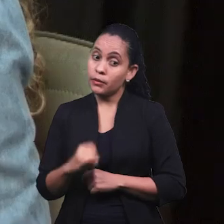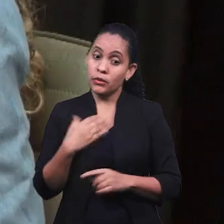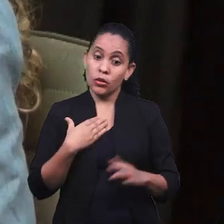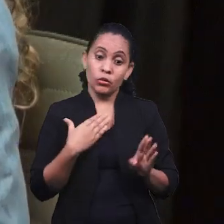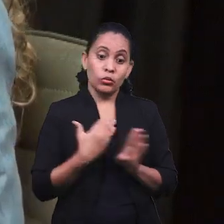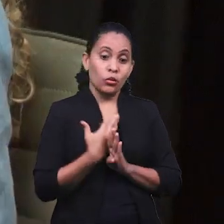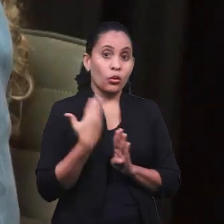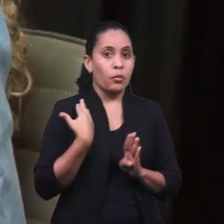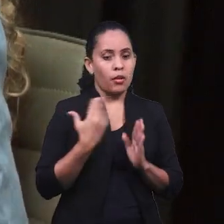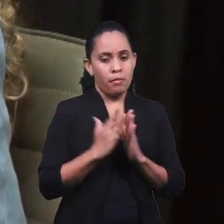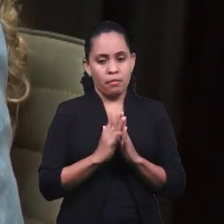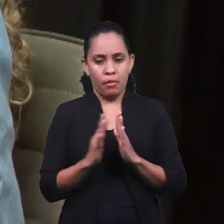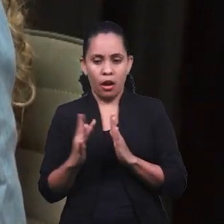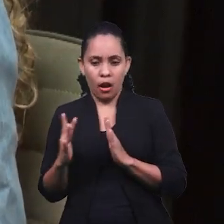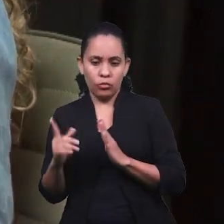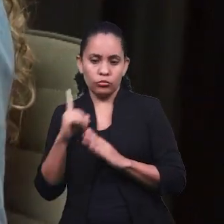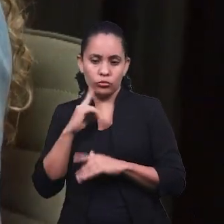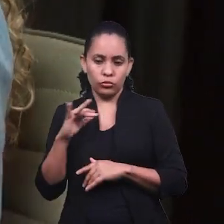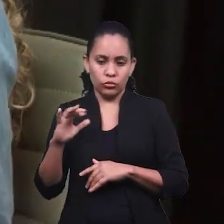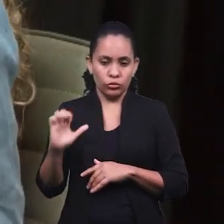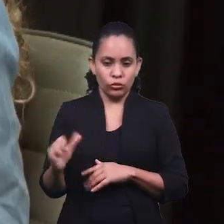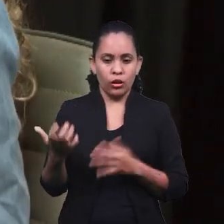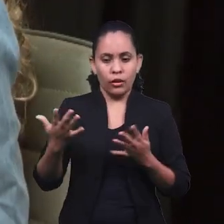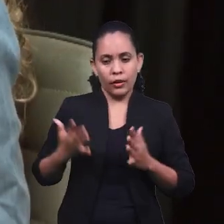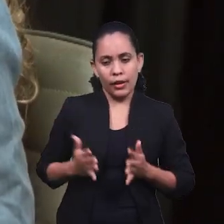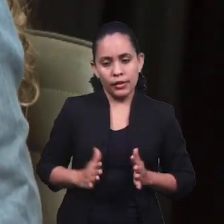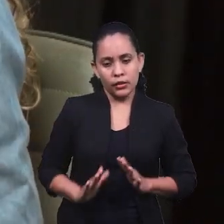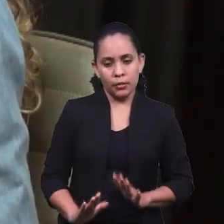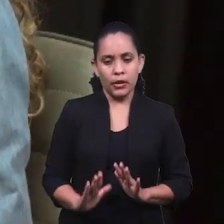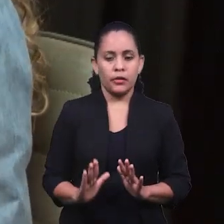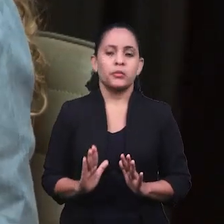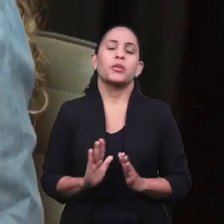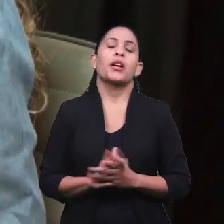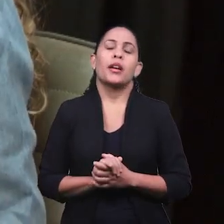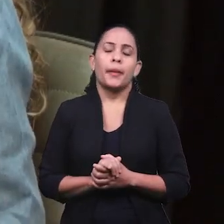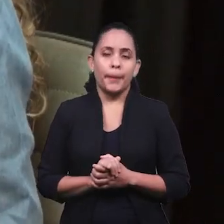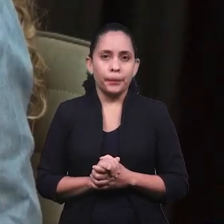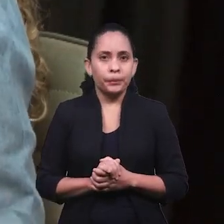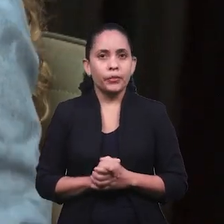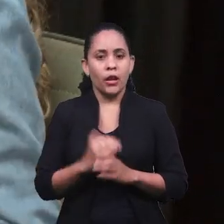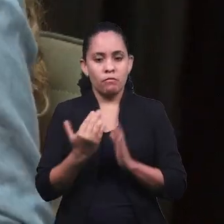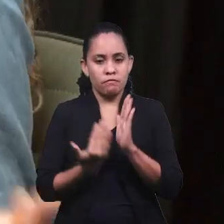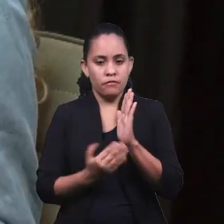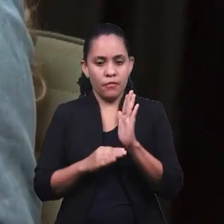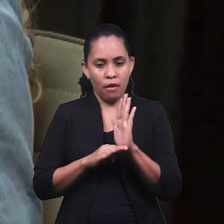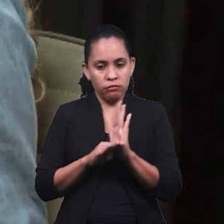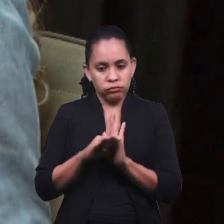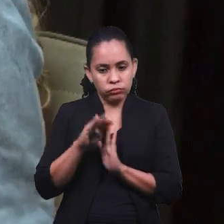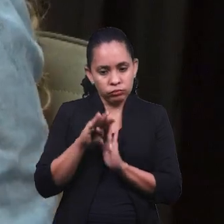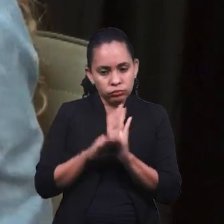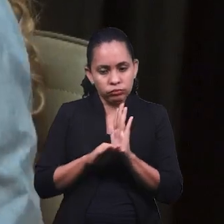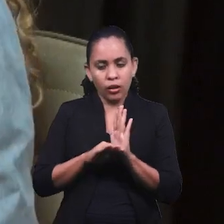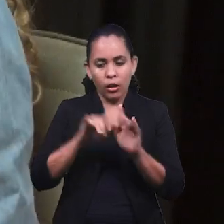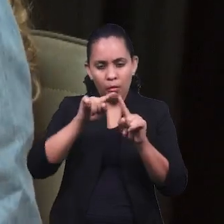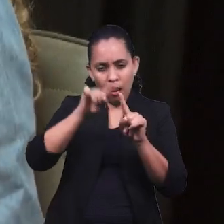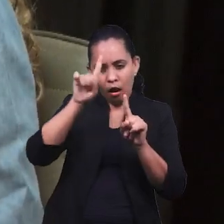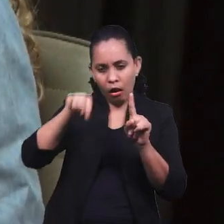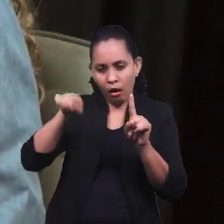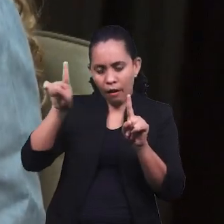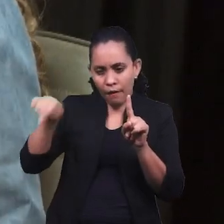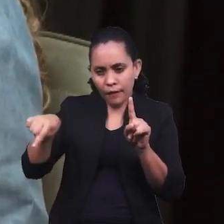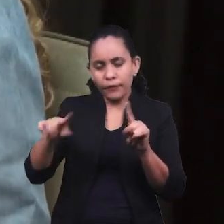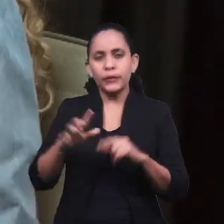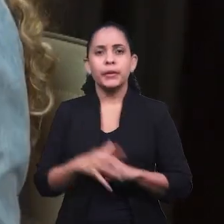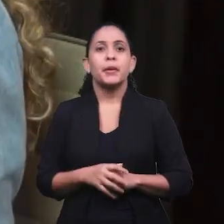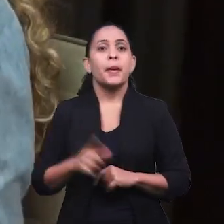gente identificar se existe alguma vulnerabilidade ali, se existe algum problema, se já aconteceu anteriormente ou se pode